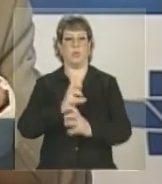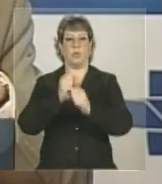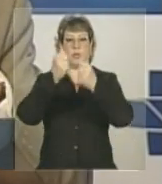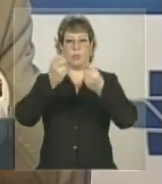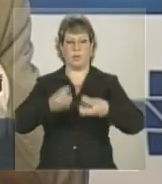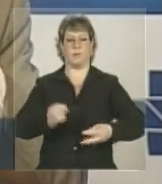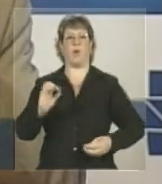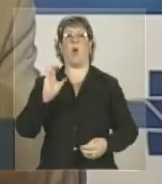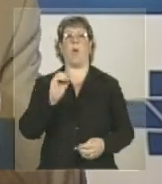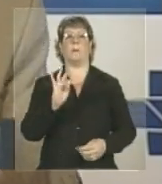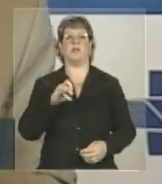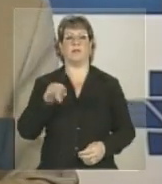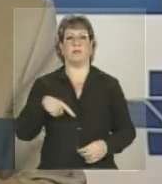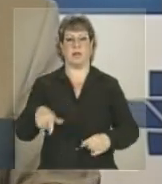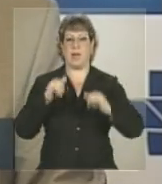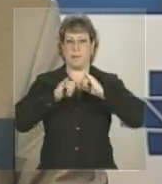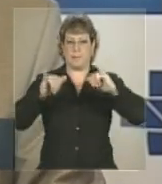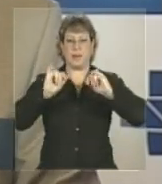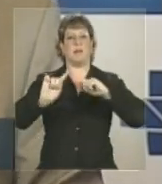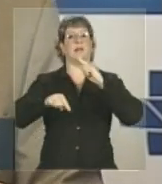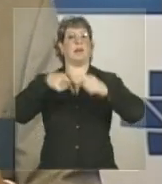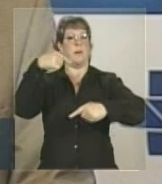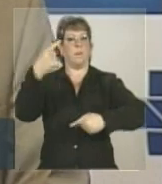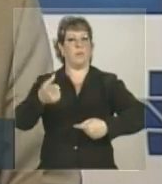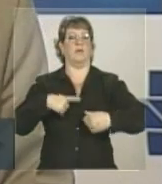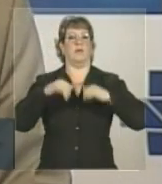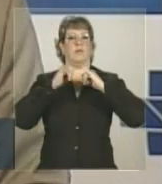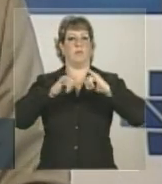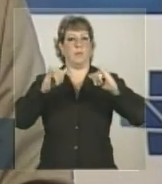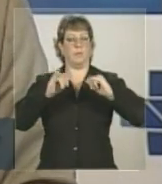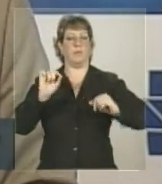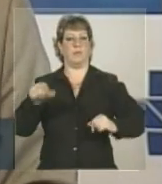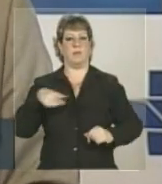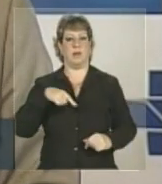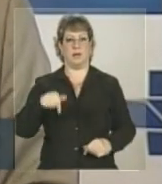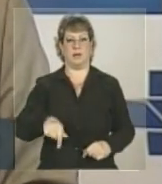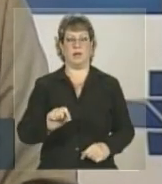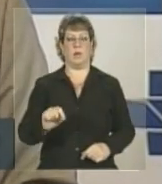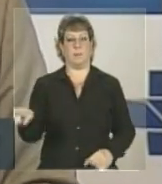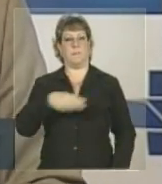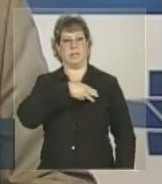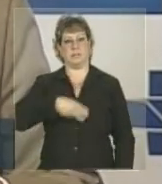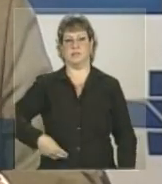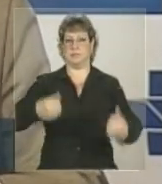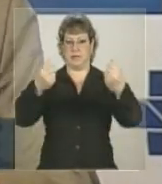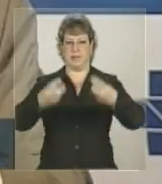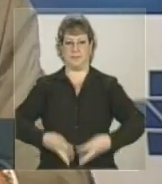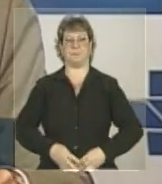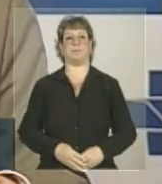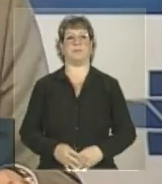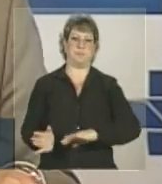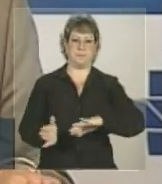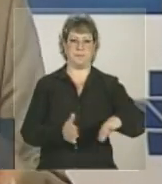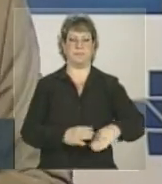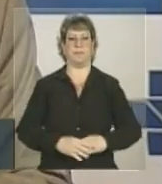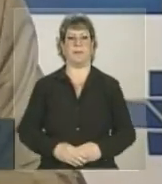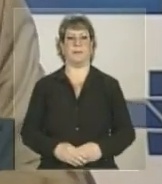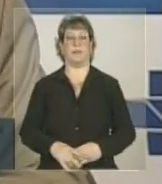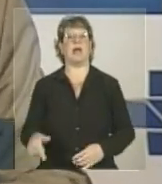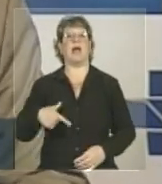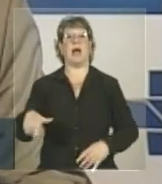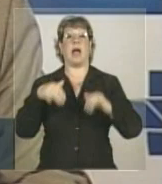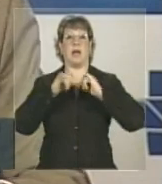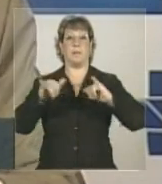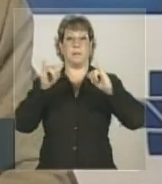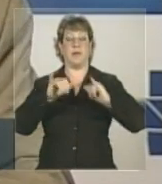e os objetivos da campanha, e depois nós vamos ter o pronunciamento aqui do ministro. Pode passar. A